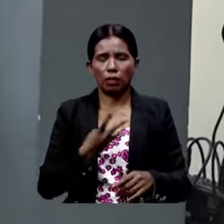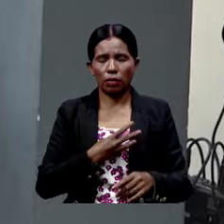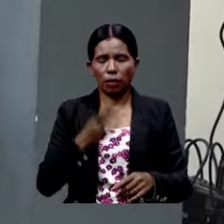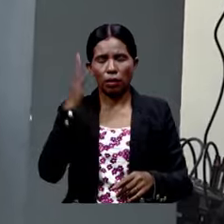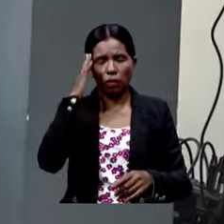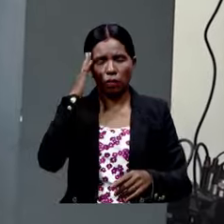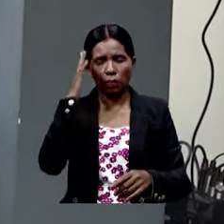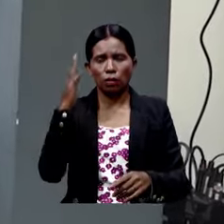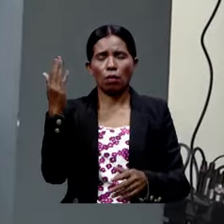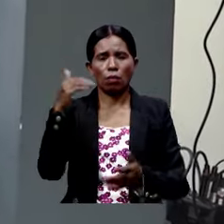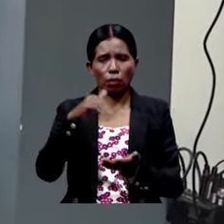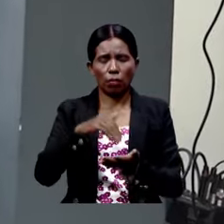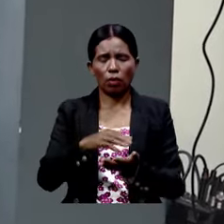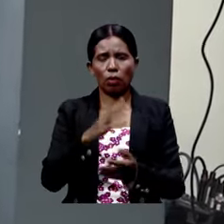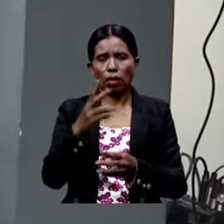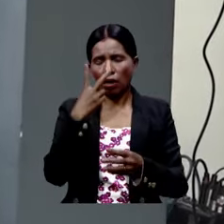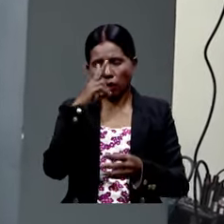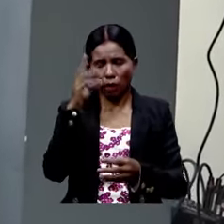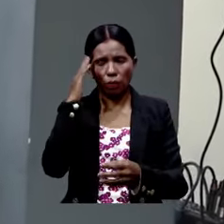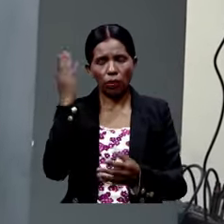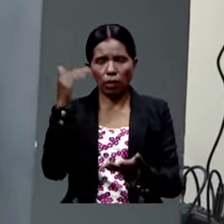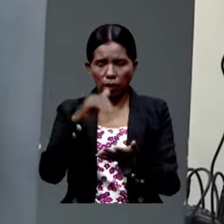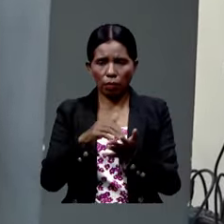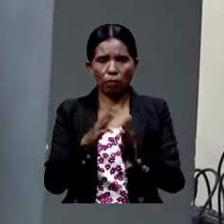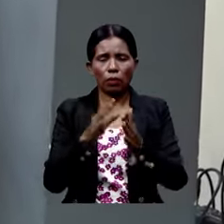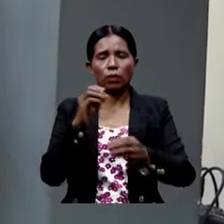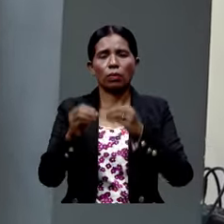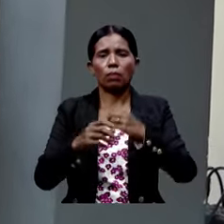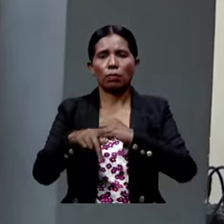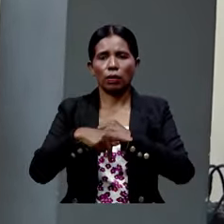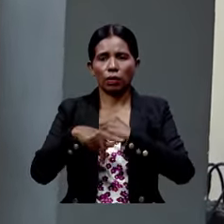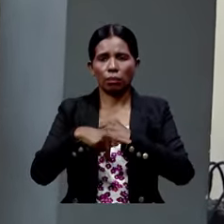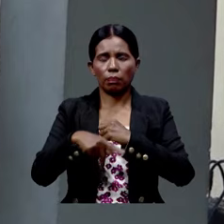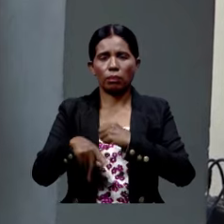de volta que teve sido, para não vai papel a partir de mim.